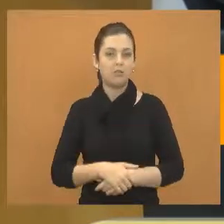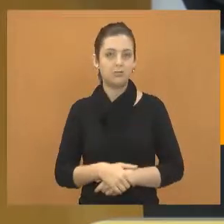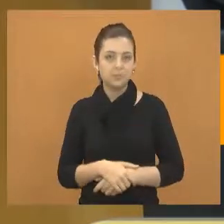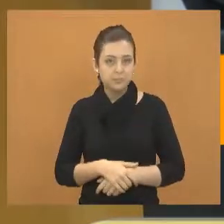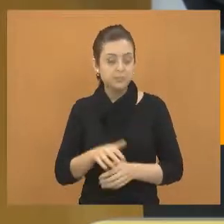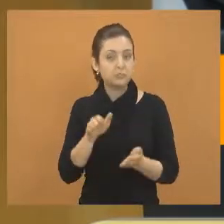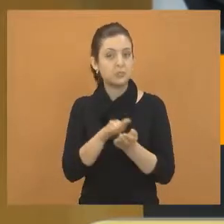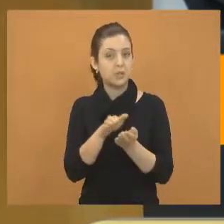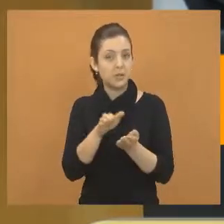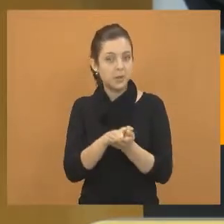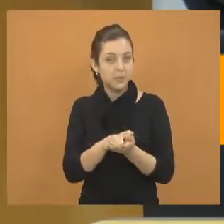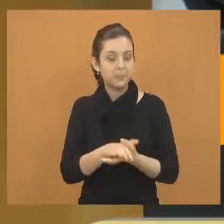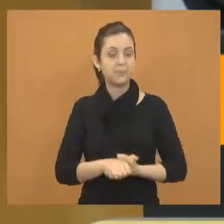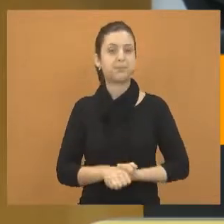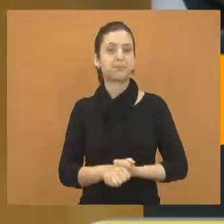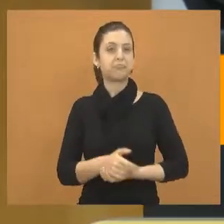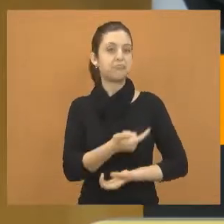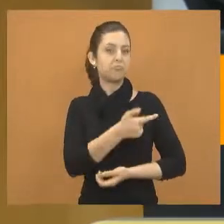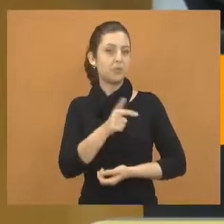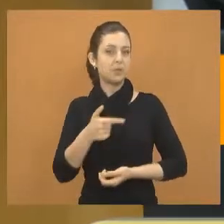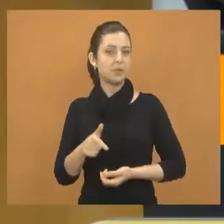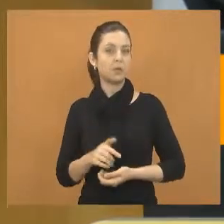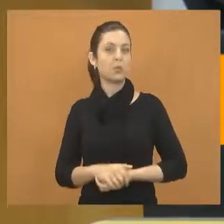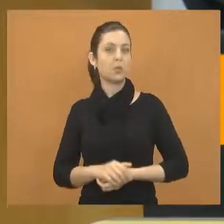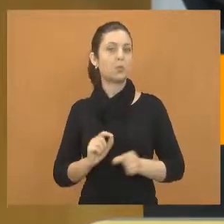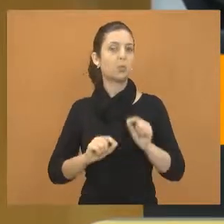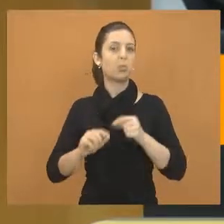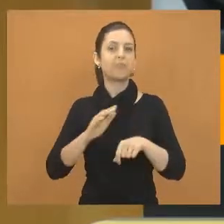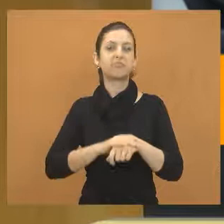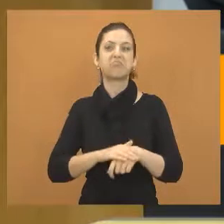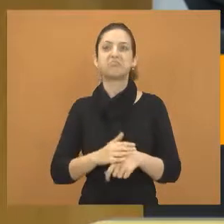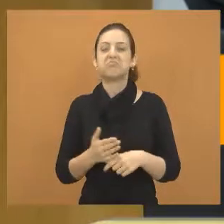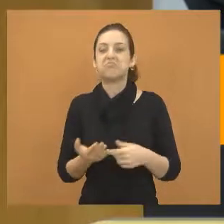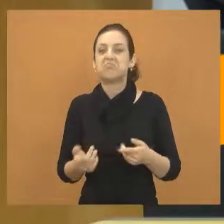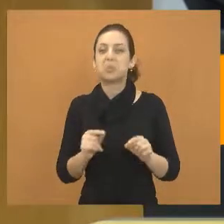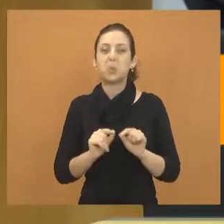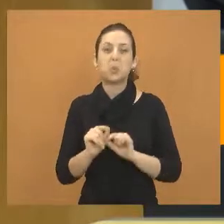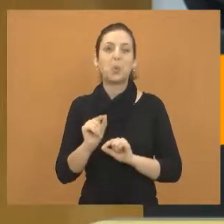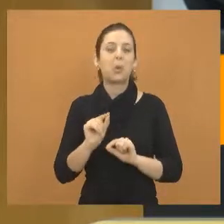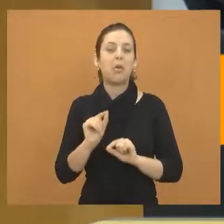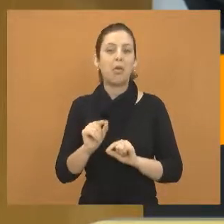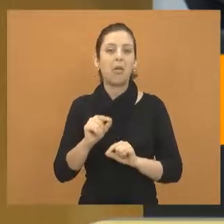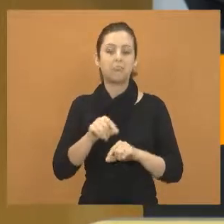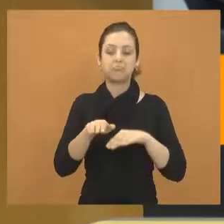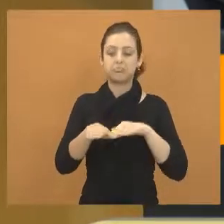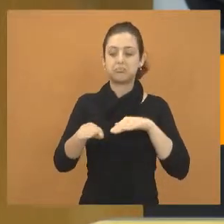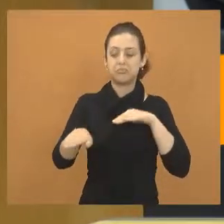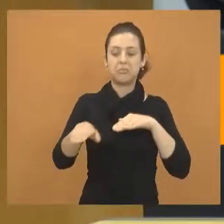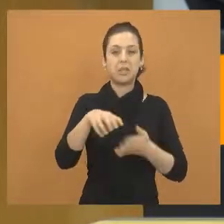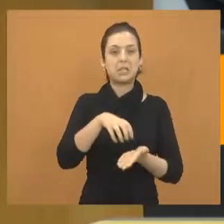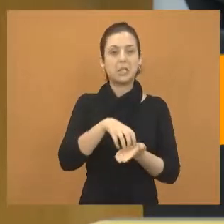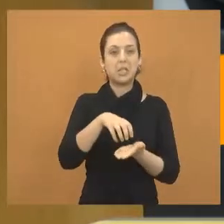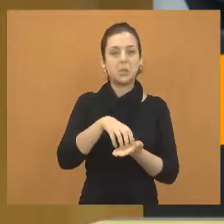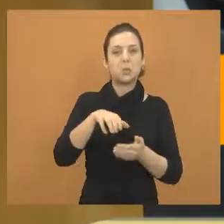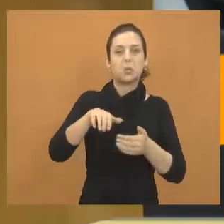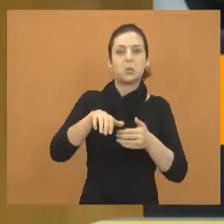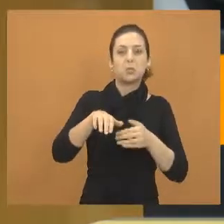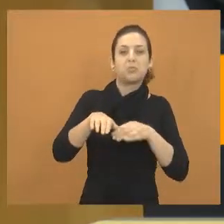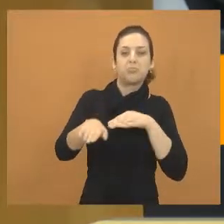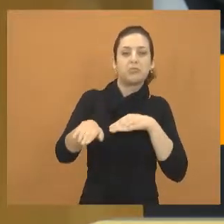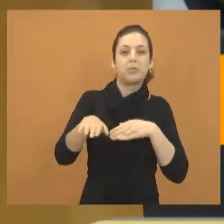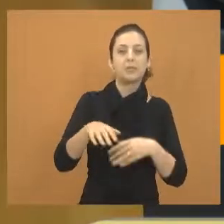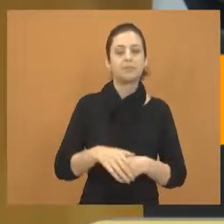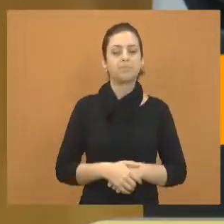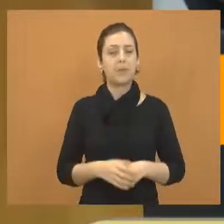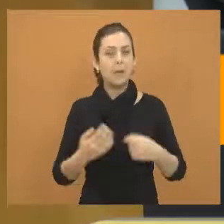de Jacareí, e não existe aí muito o que fazer em relação aqui no trânsito, no centro da cidade. E para isso,